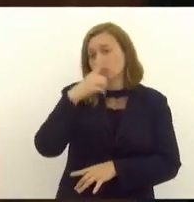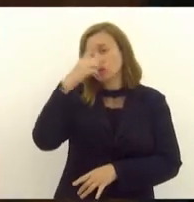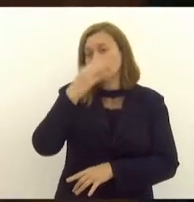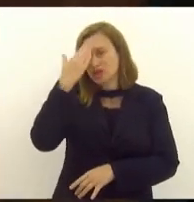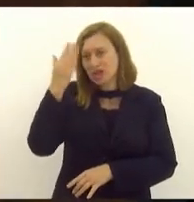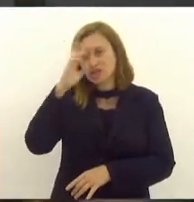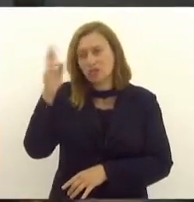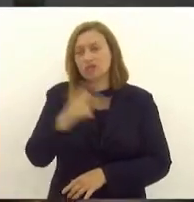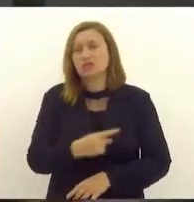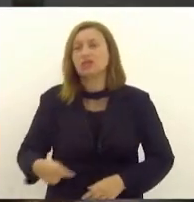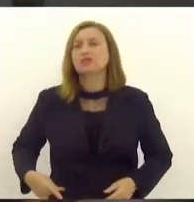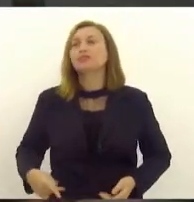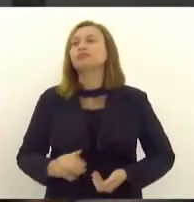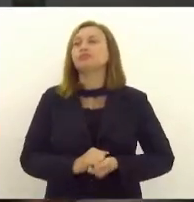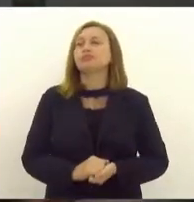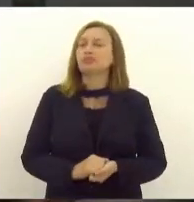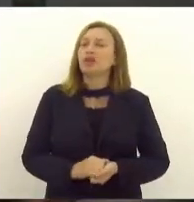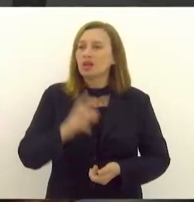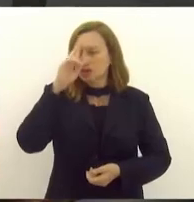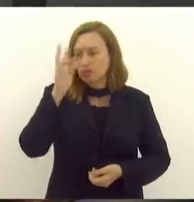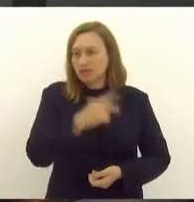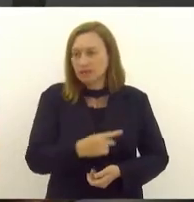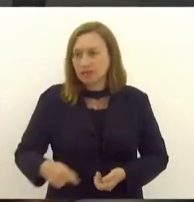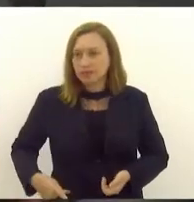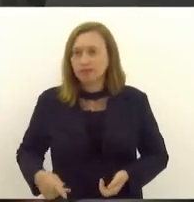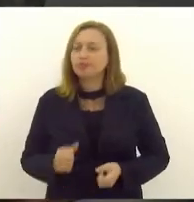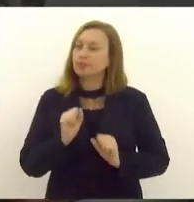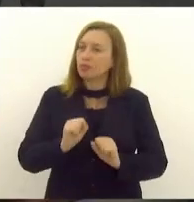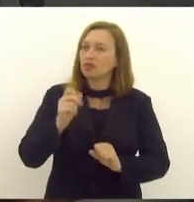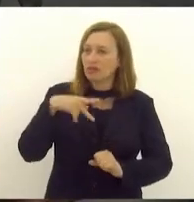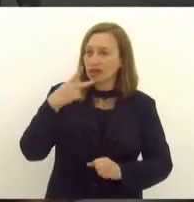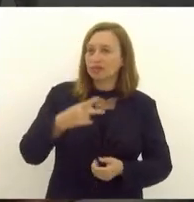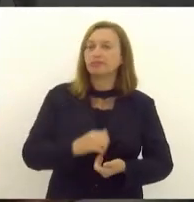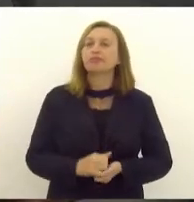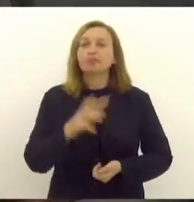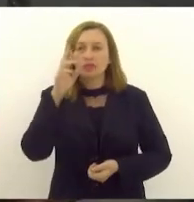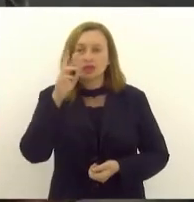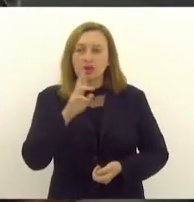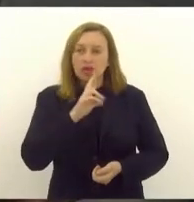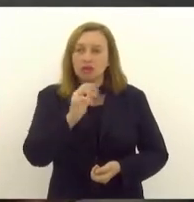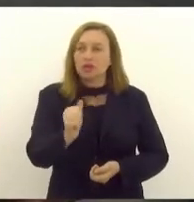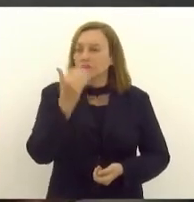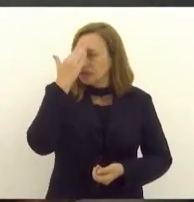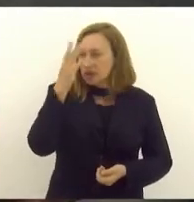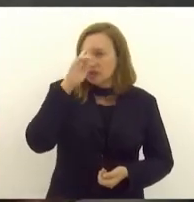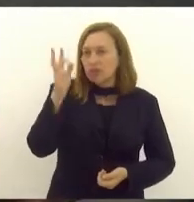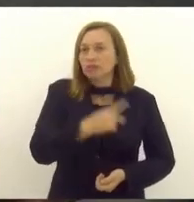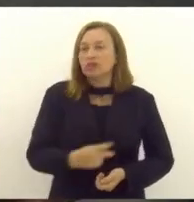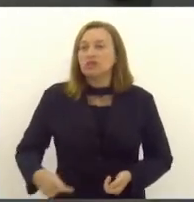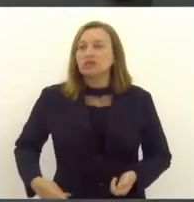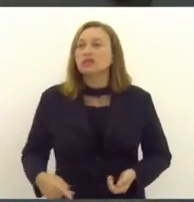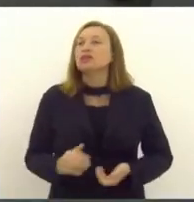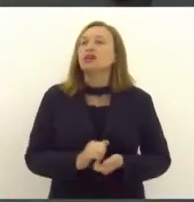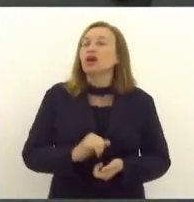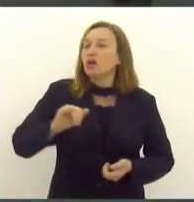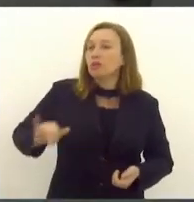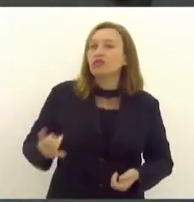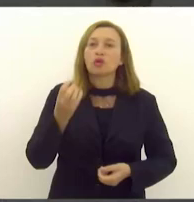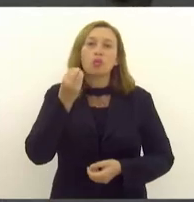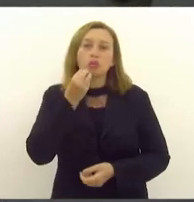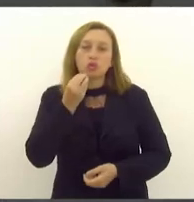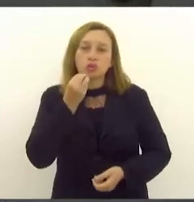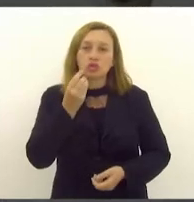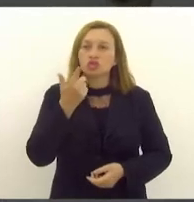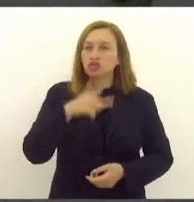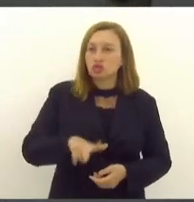obrigado senhor presidente senhor presidente Pode falar obrigado Presidente vou aqui aproveitar oportunidade